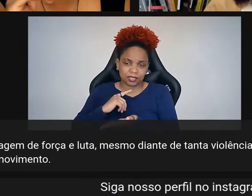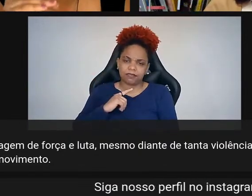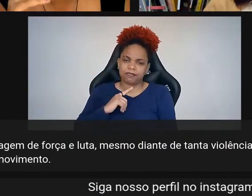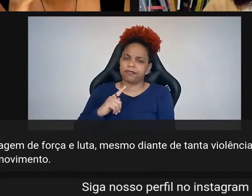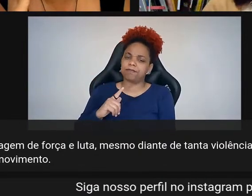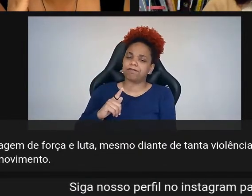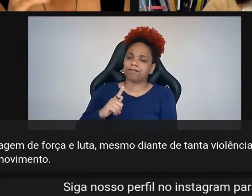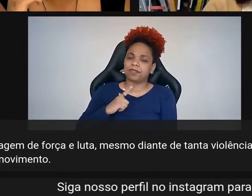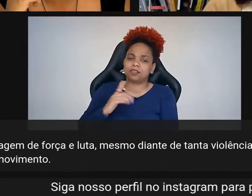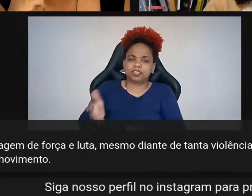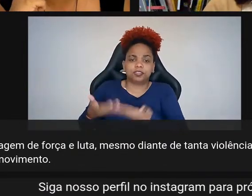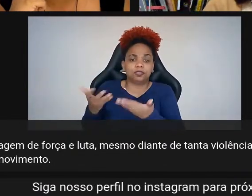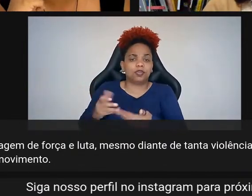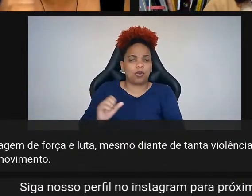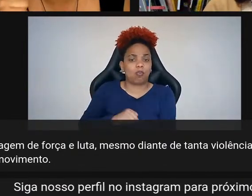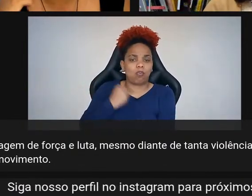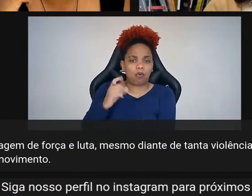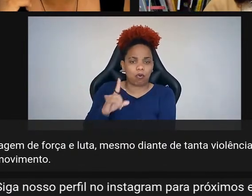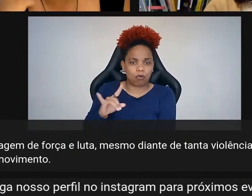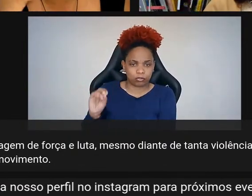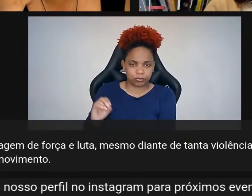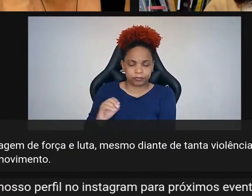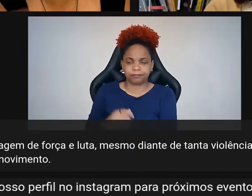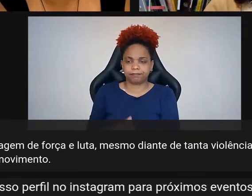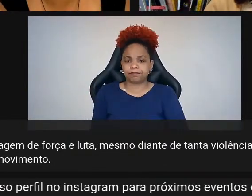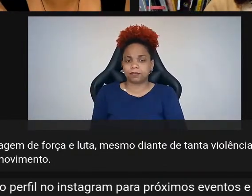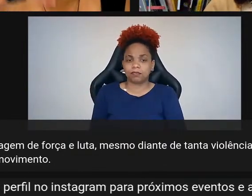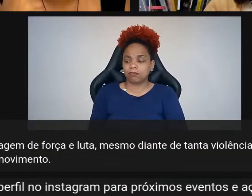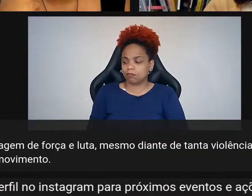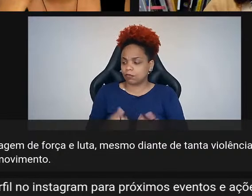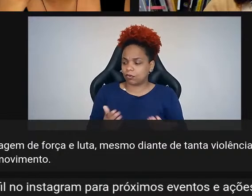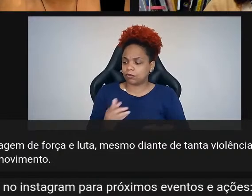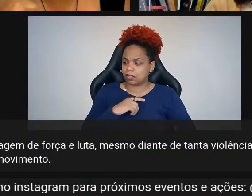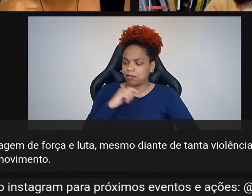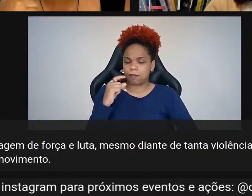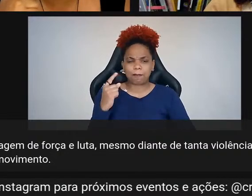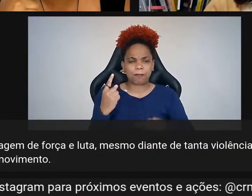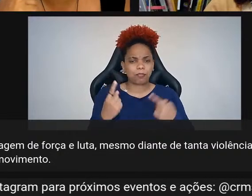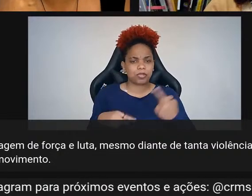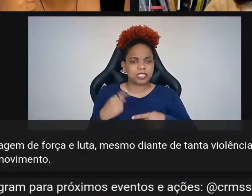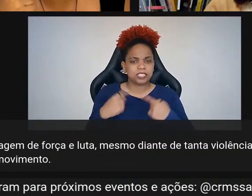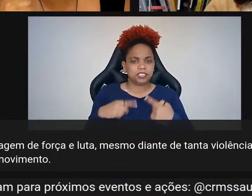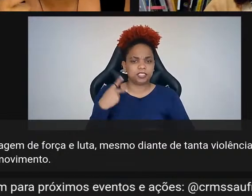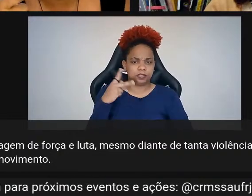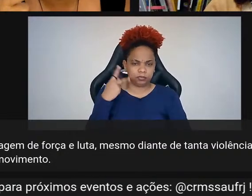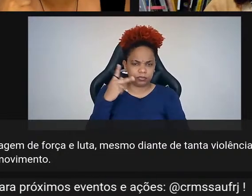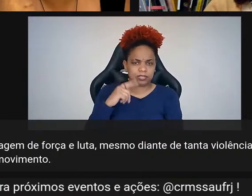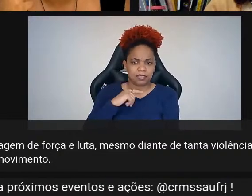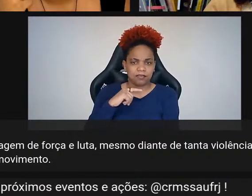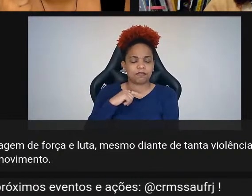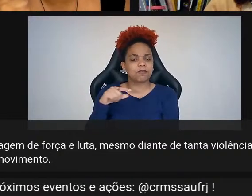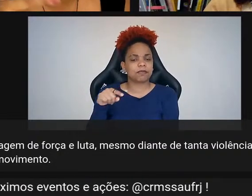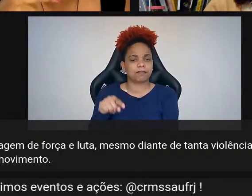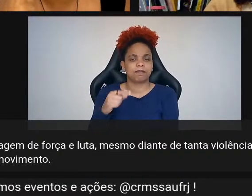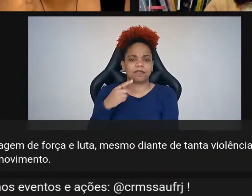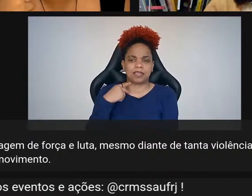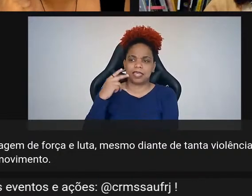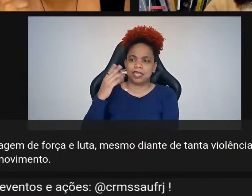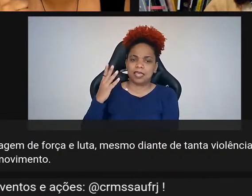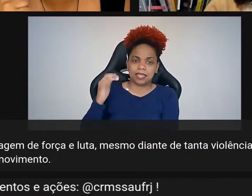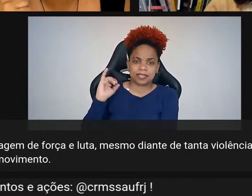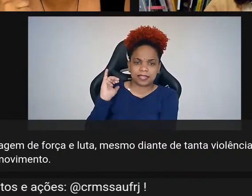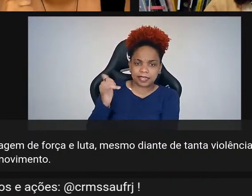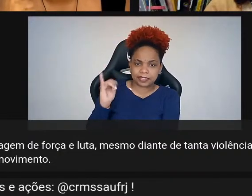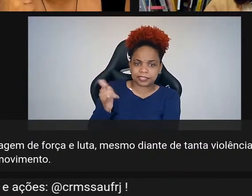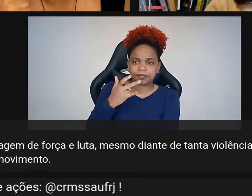por exemplo, faz a sua narrativa e institucionaliza na sua narrativa LGBTfobia,